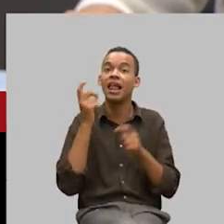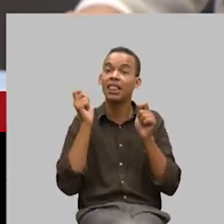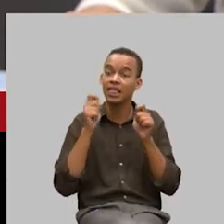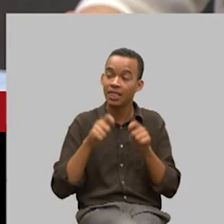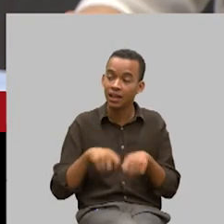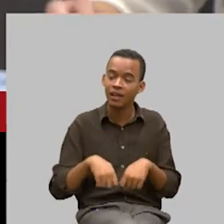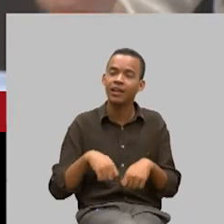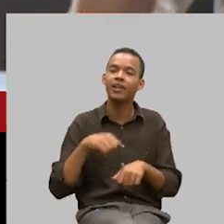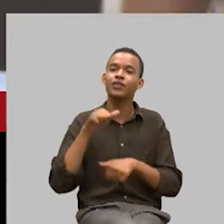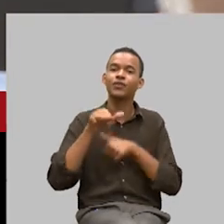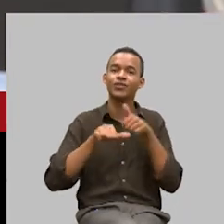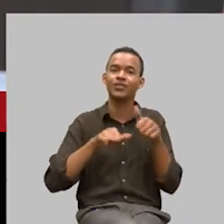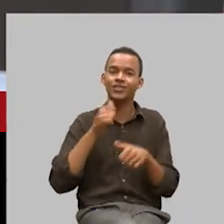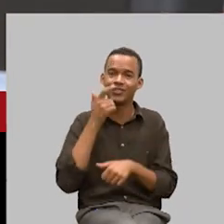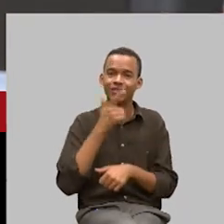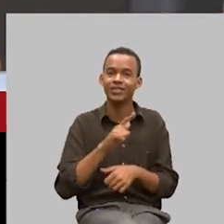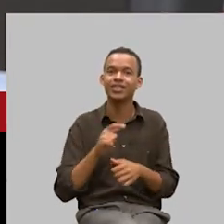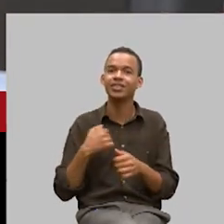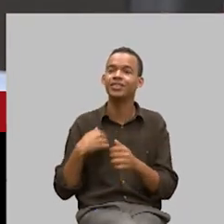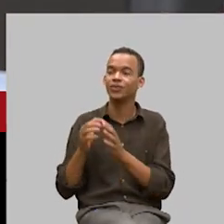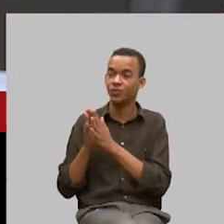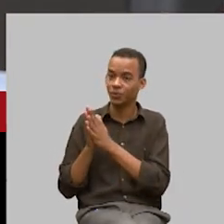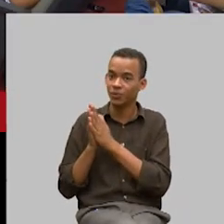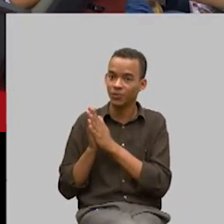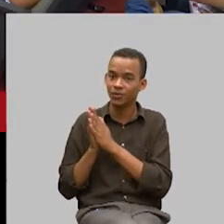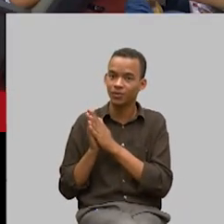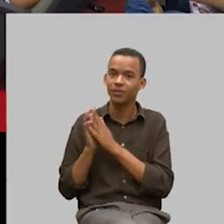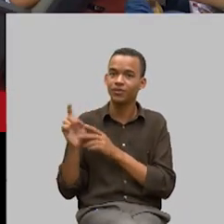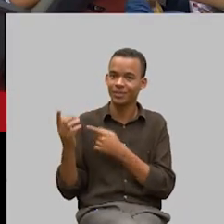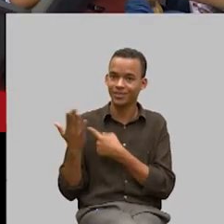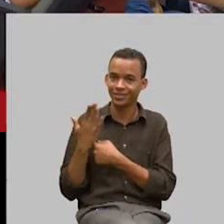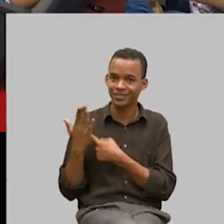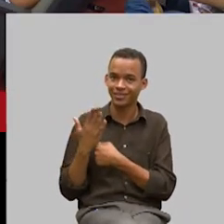cléon me ajuda chapadeiros e